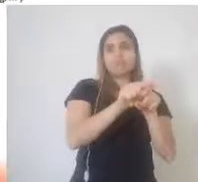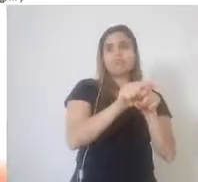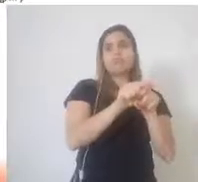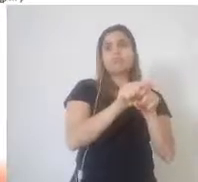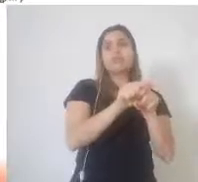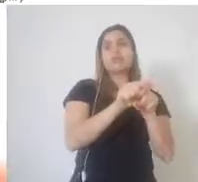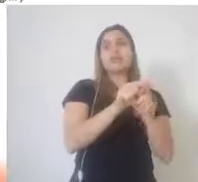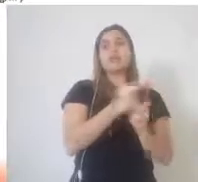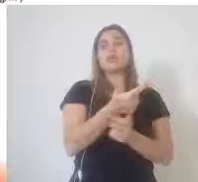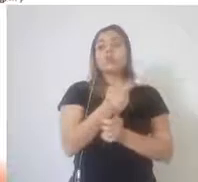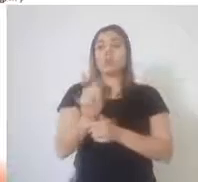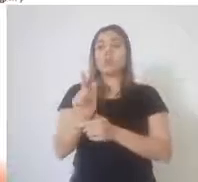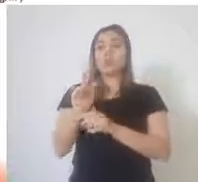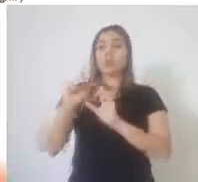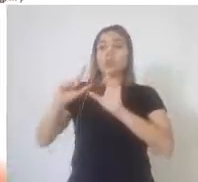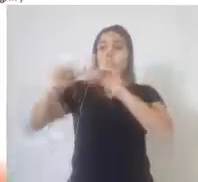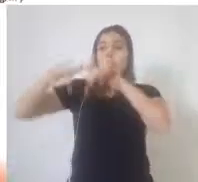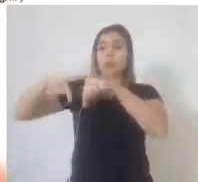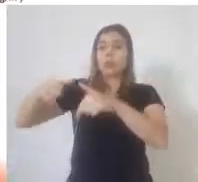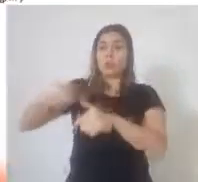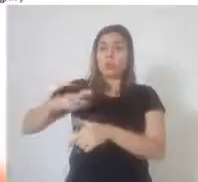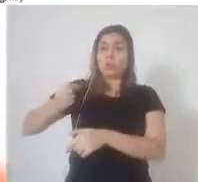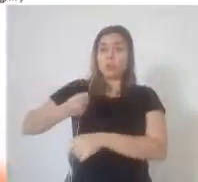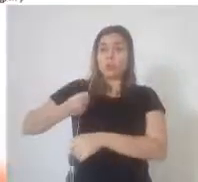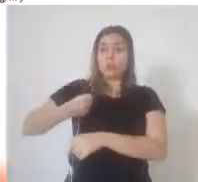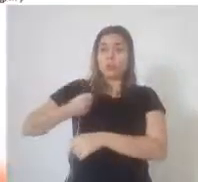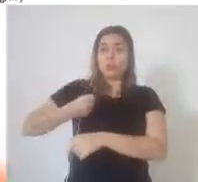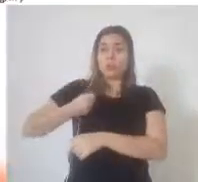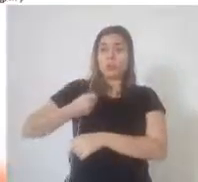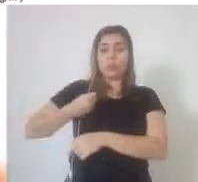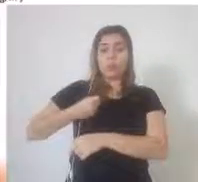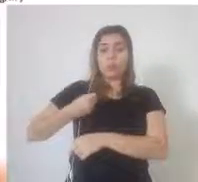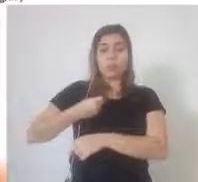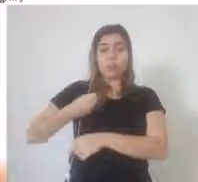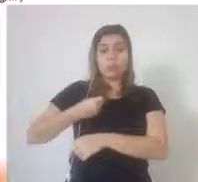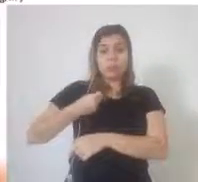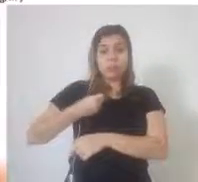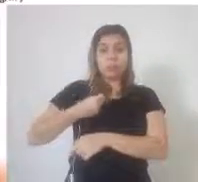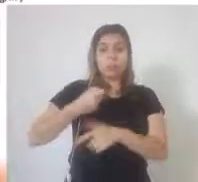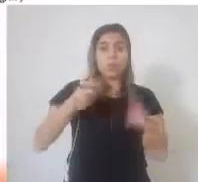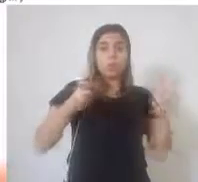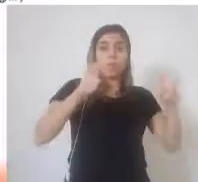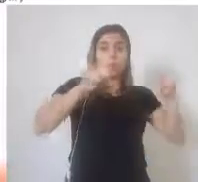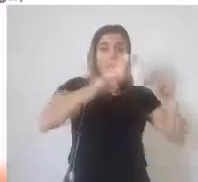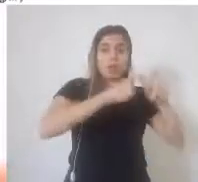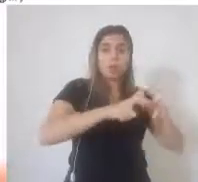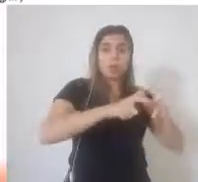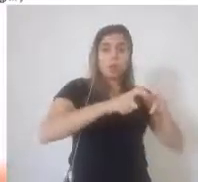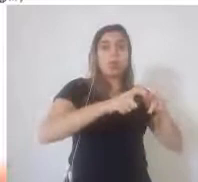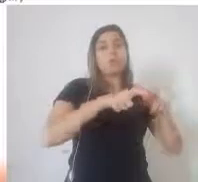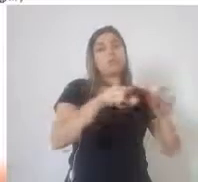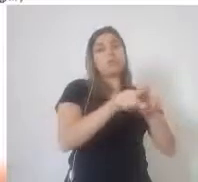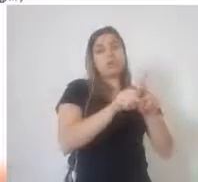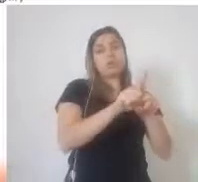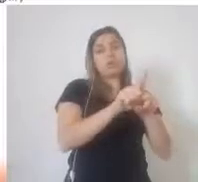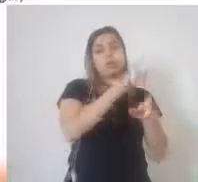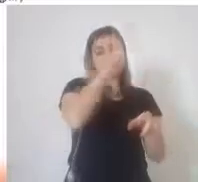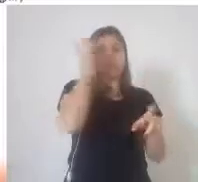primeiro nível trófico, né, onde você tem uma quantidade numérica, já que é uma pirâmide de número, menor do que dos seus consumidores,